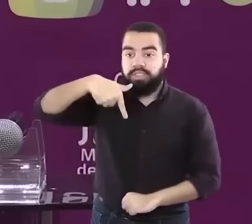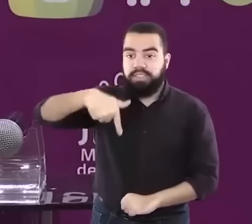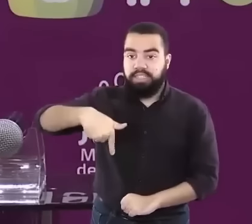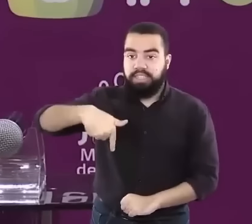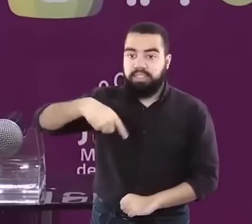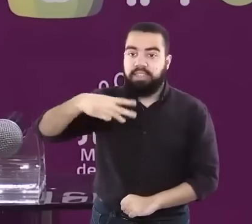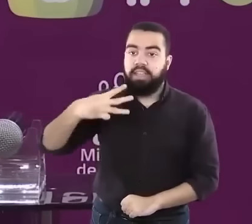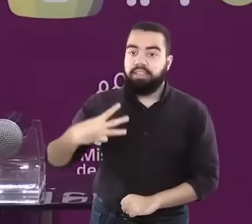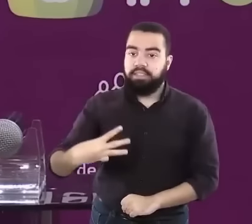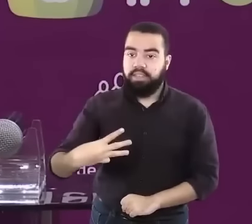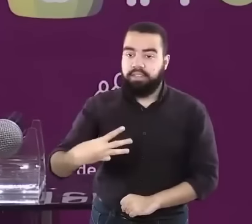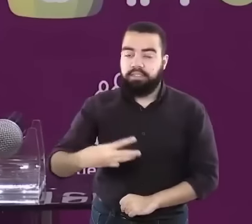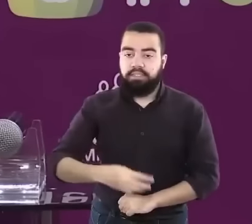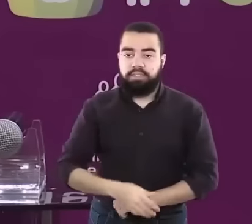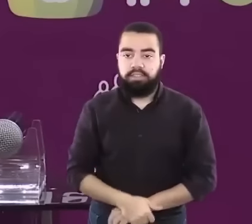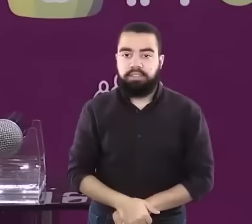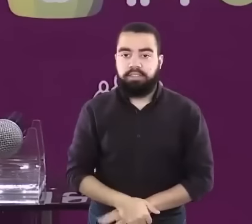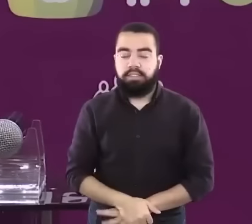Salmo